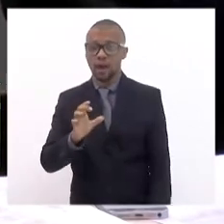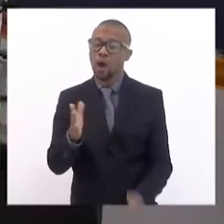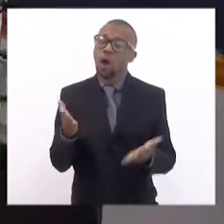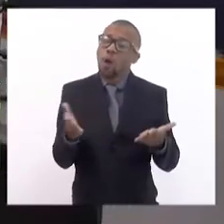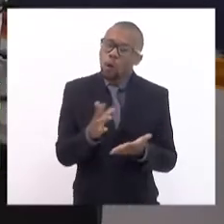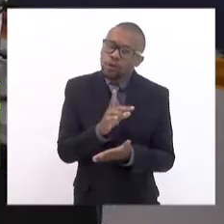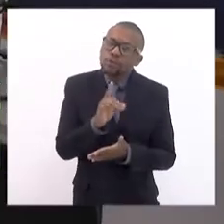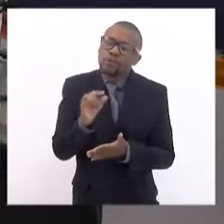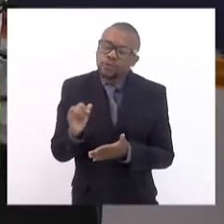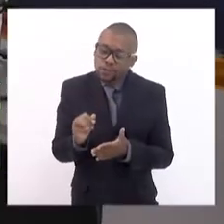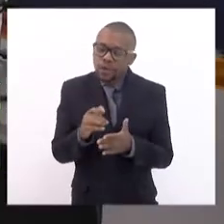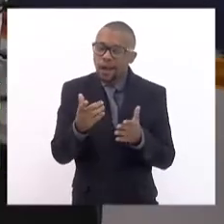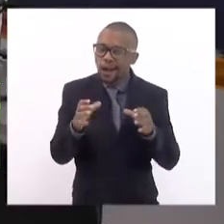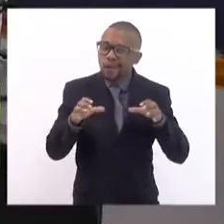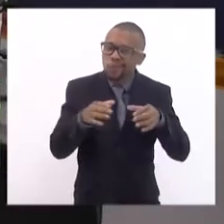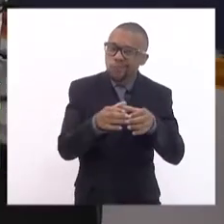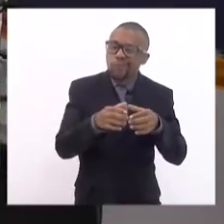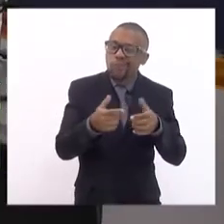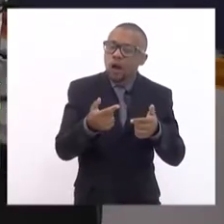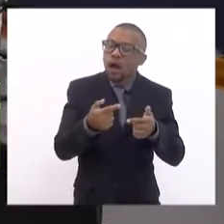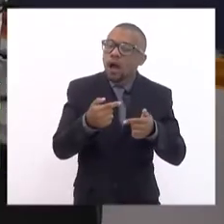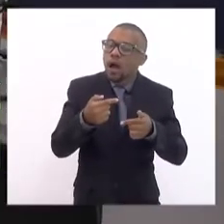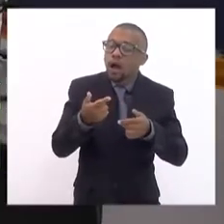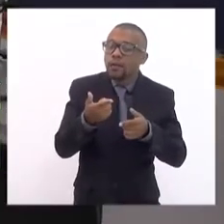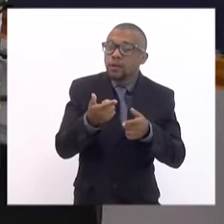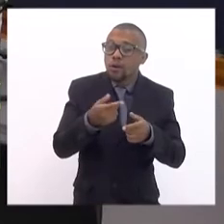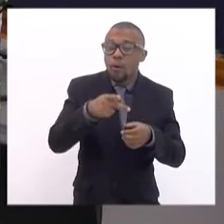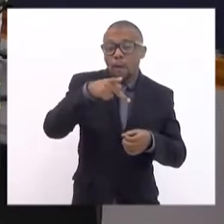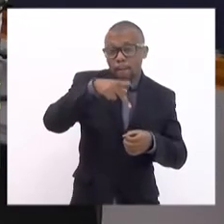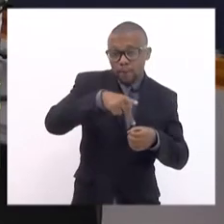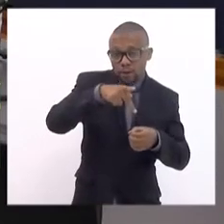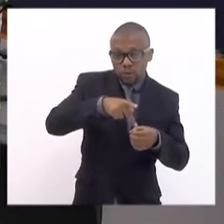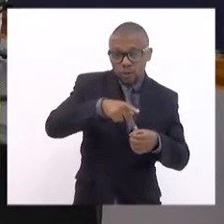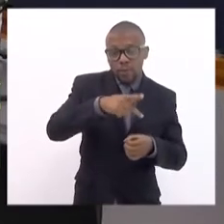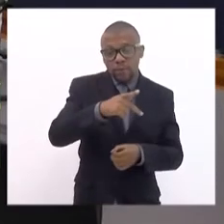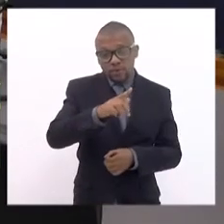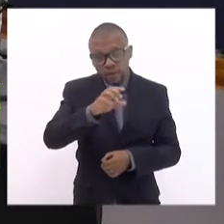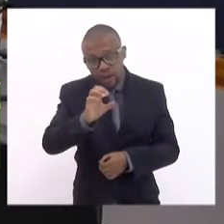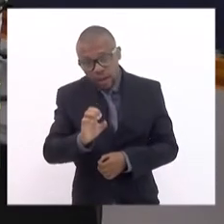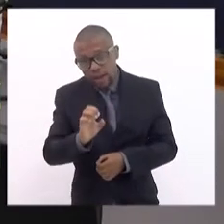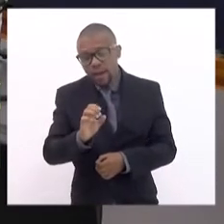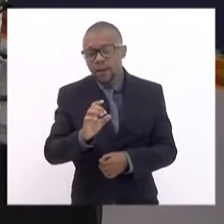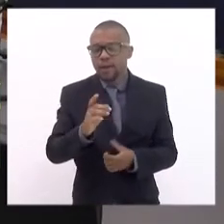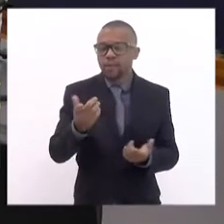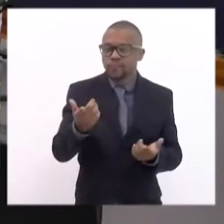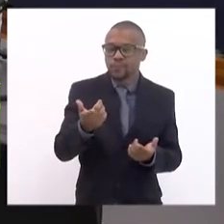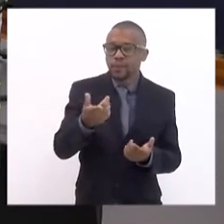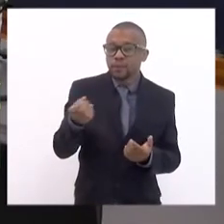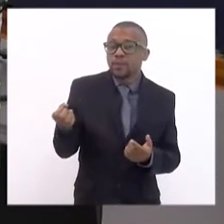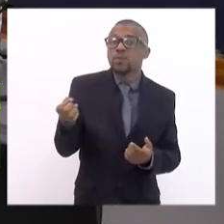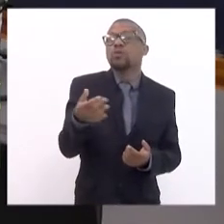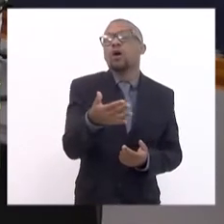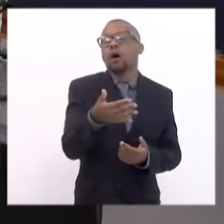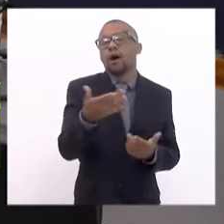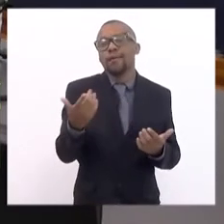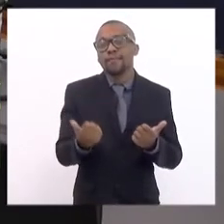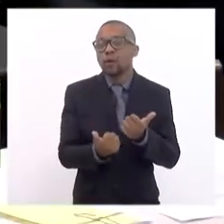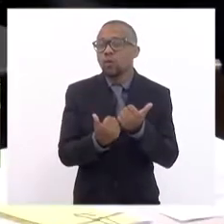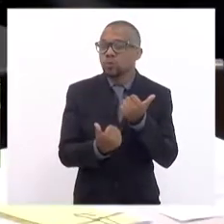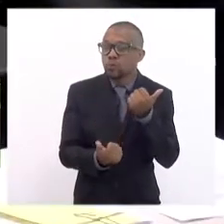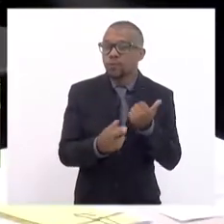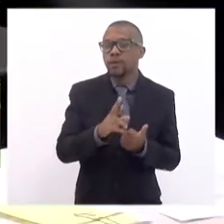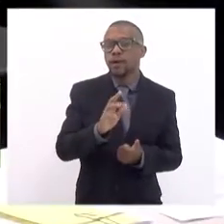é melhor até, porque é mais aberta, né? O procurador-geral, o doutor Bruno Dubê, o Sub, Rafael